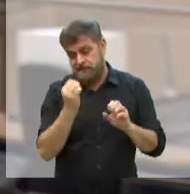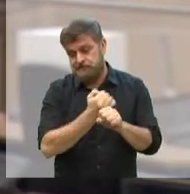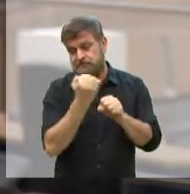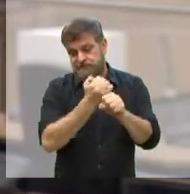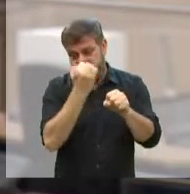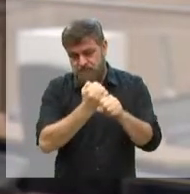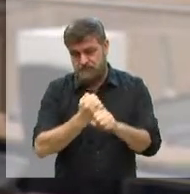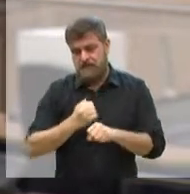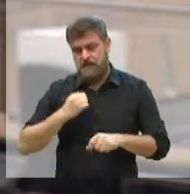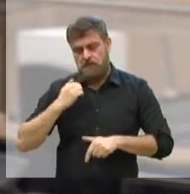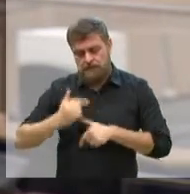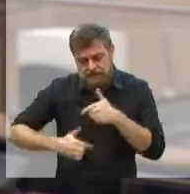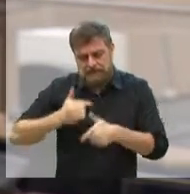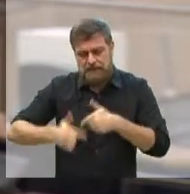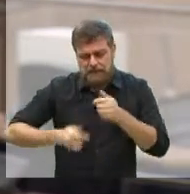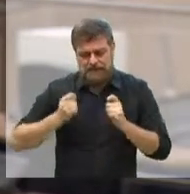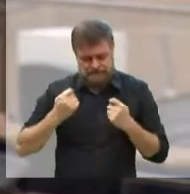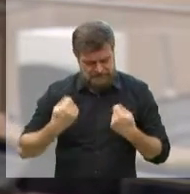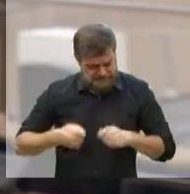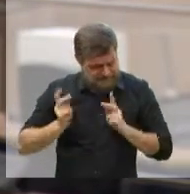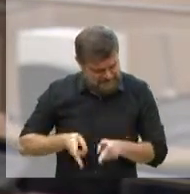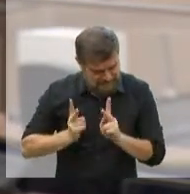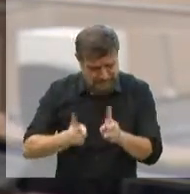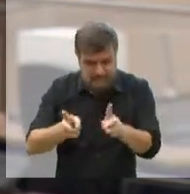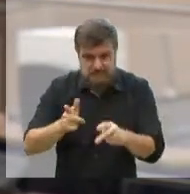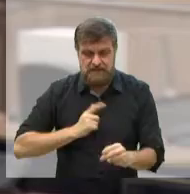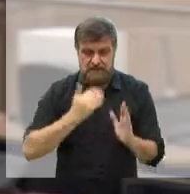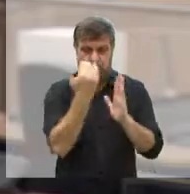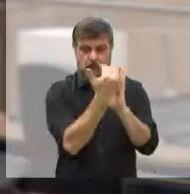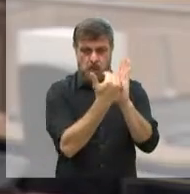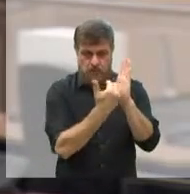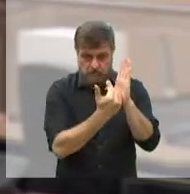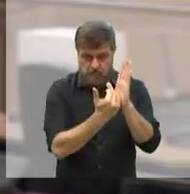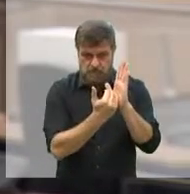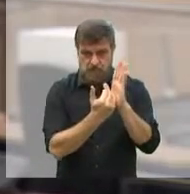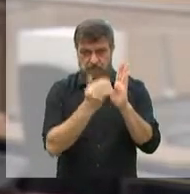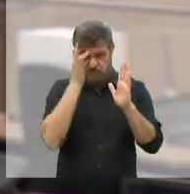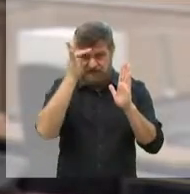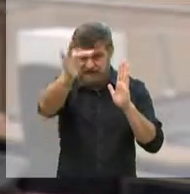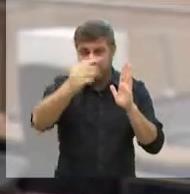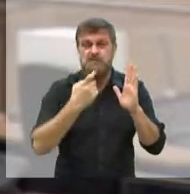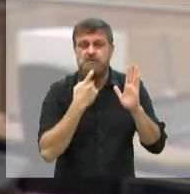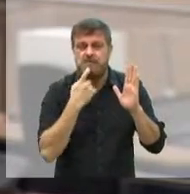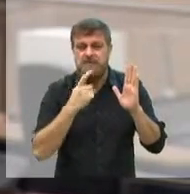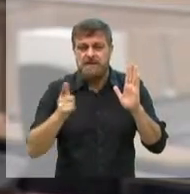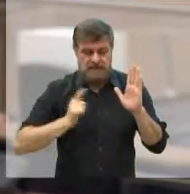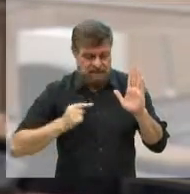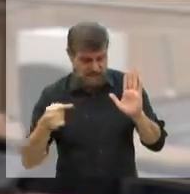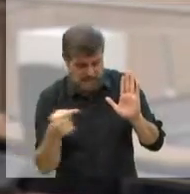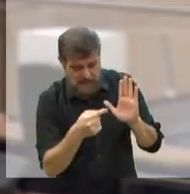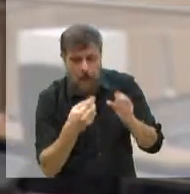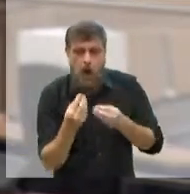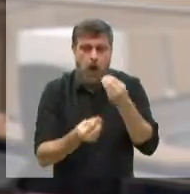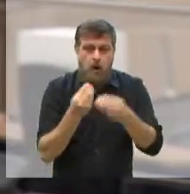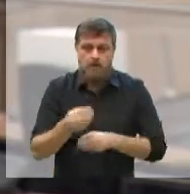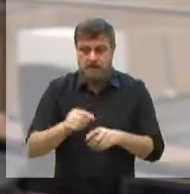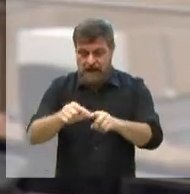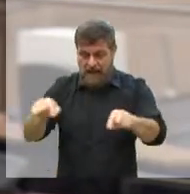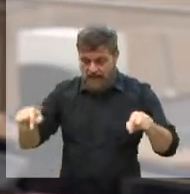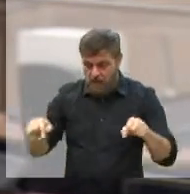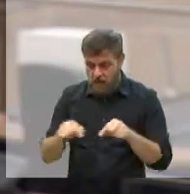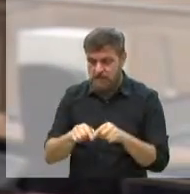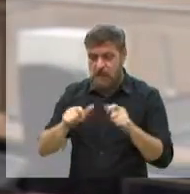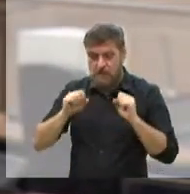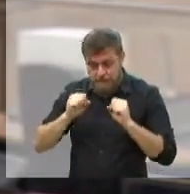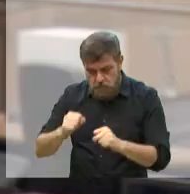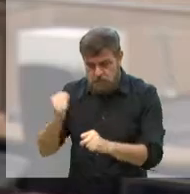precisa continuar e foi feito pelo plano diretor a inserção dentro do plano diretor, a lei de uso e ocupação do